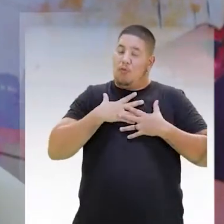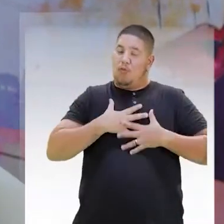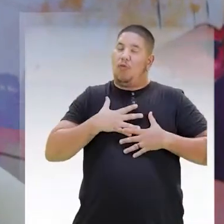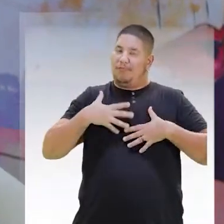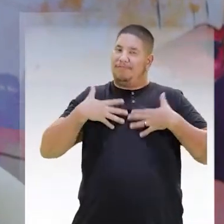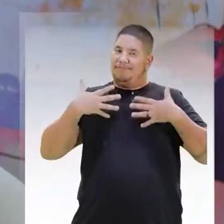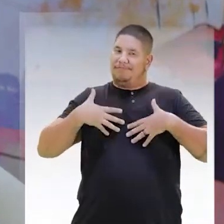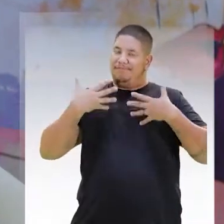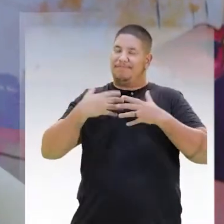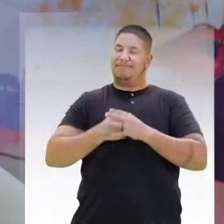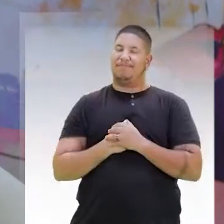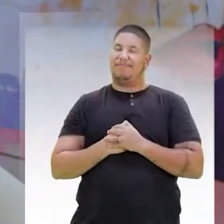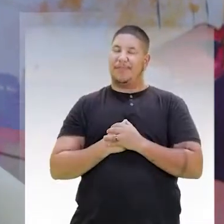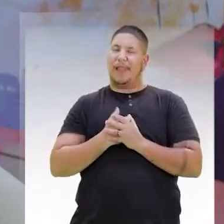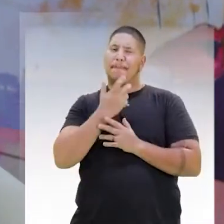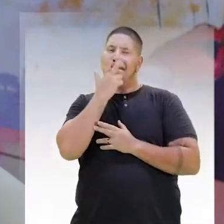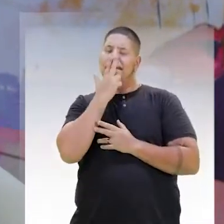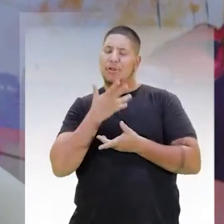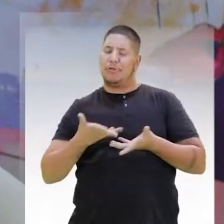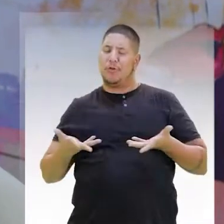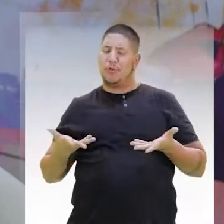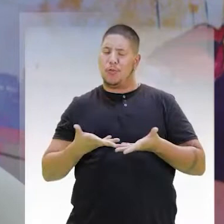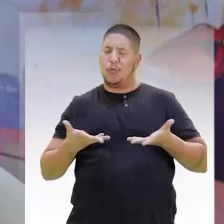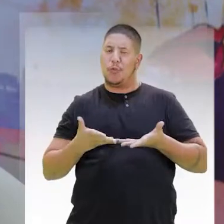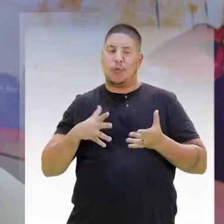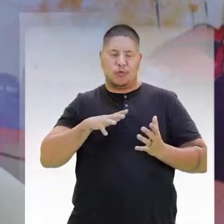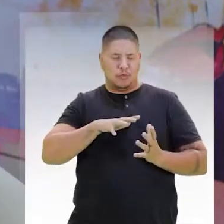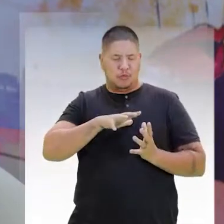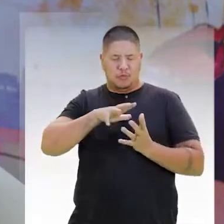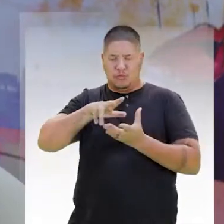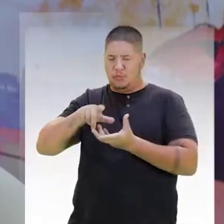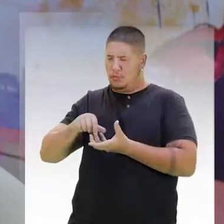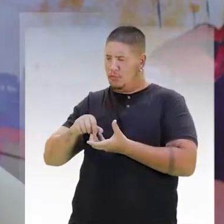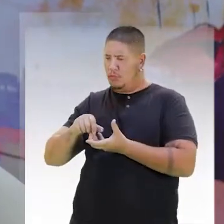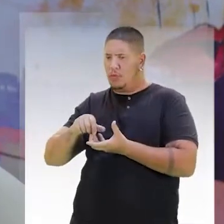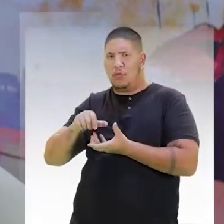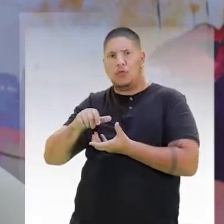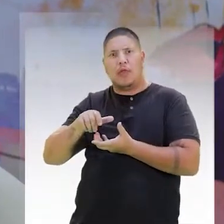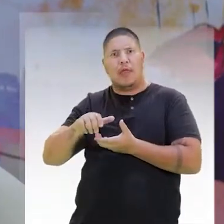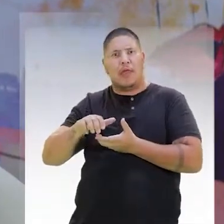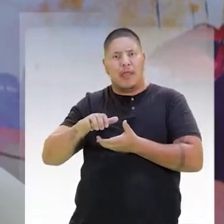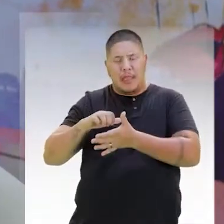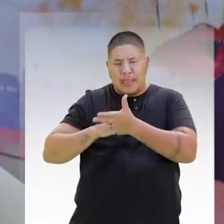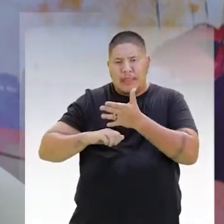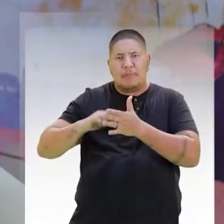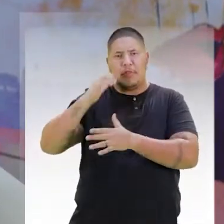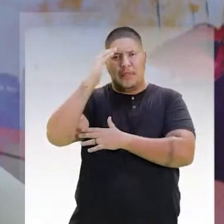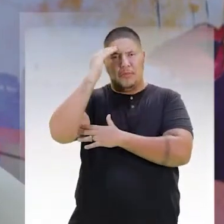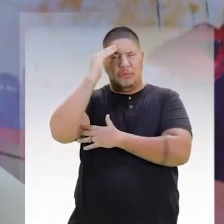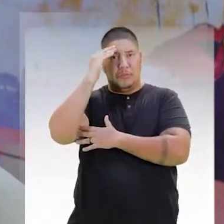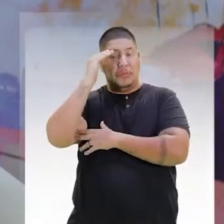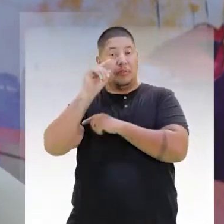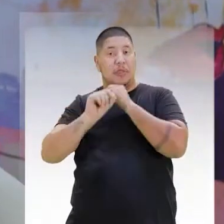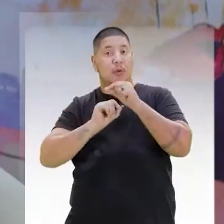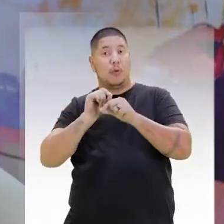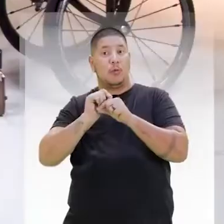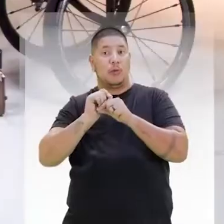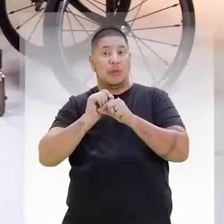entusiasta, me parece que hoje o mundo empresarial entendeu que